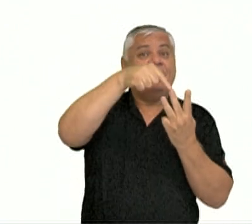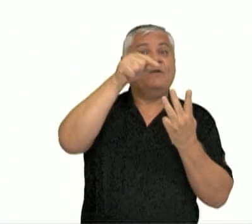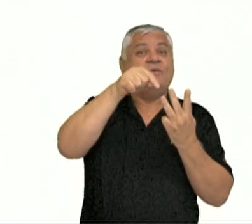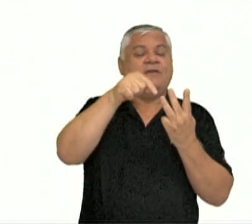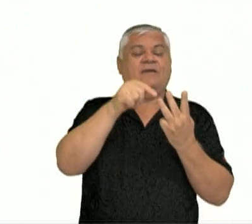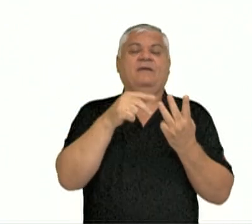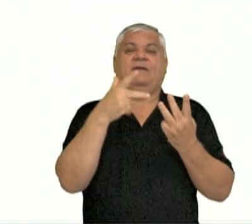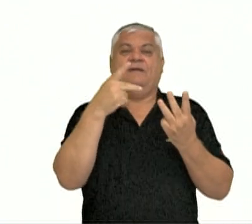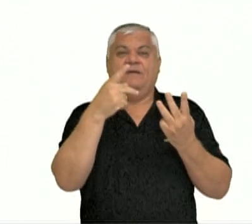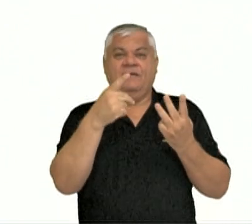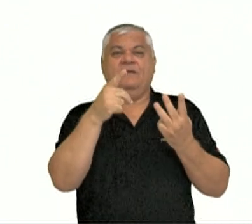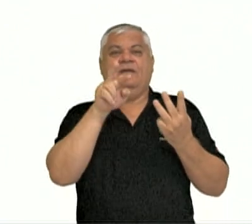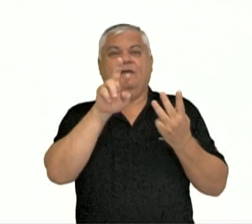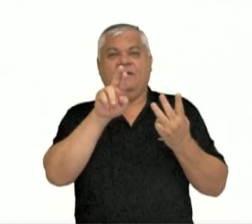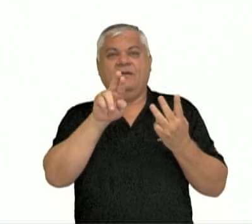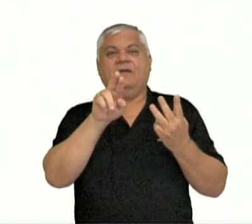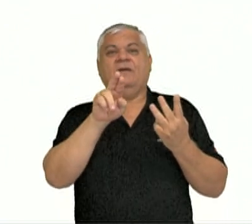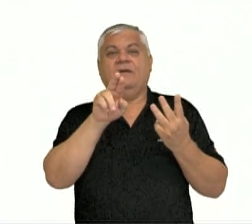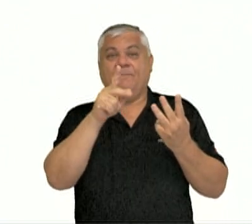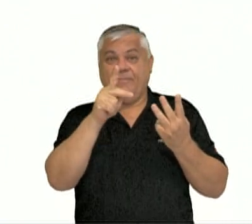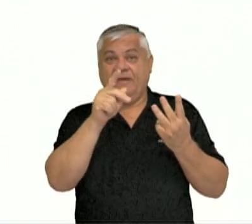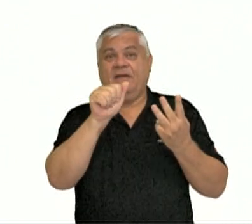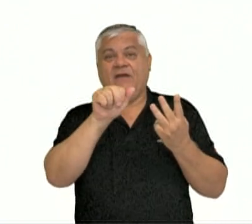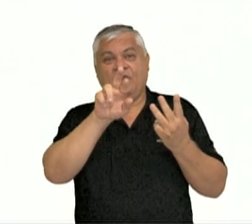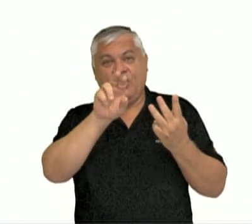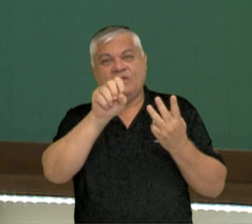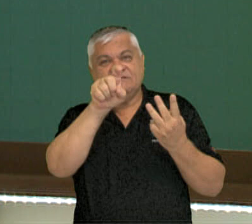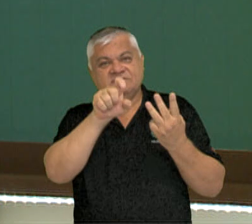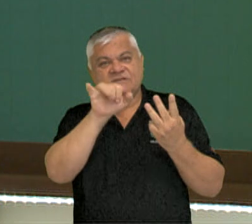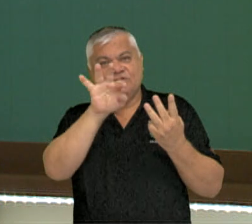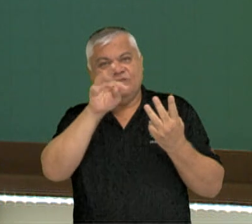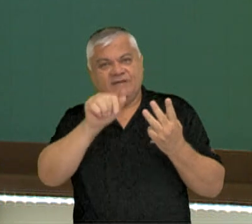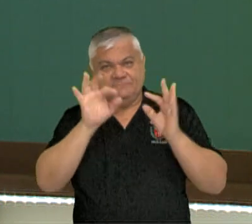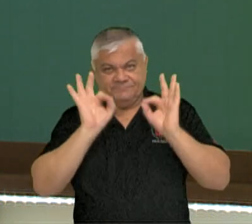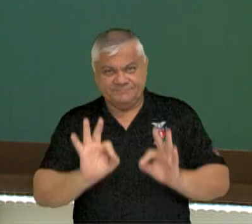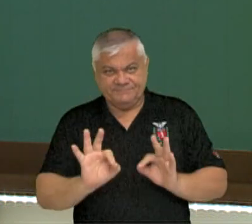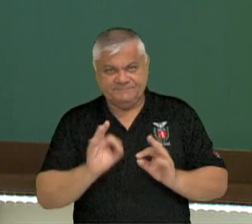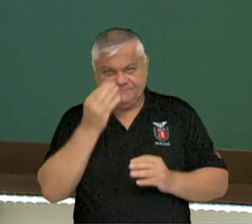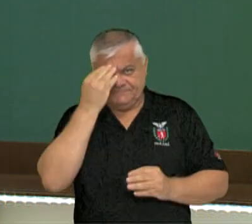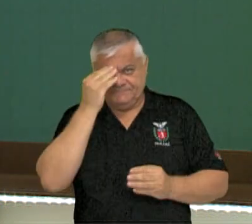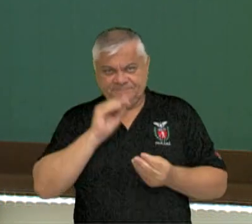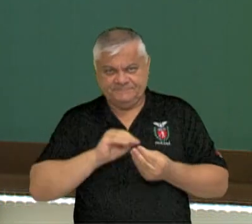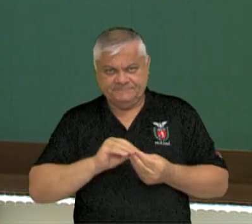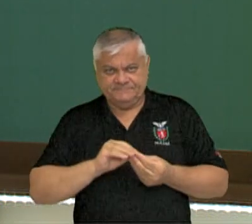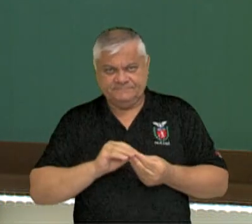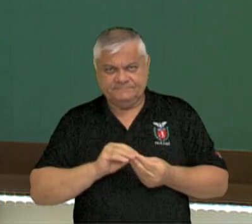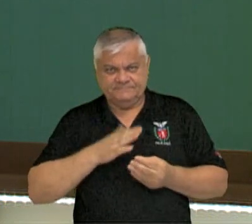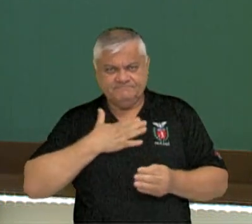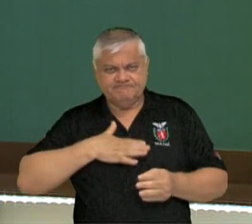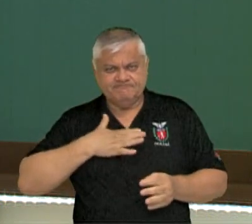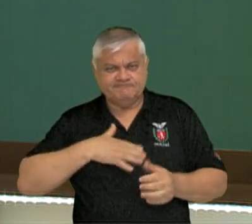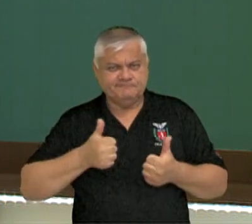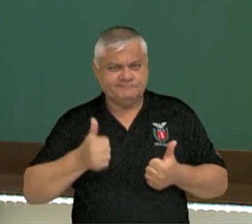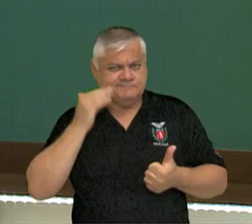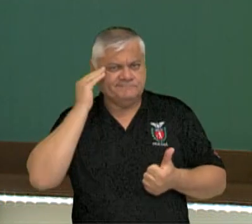penúltima sílaba, novamente uma paroxítona. Beleza? Tranquilo?